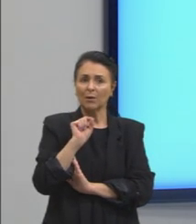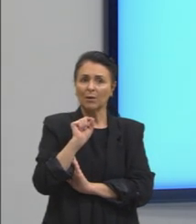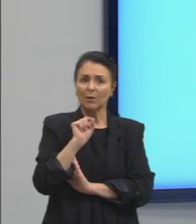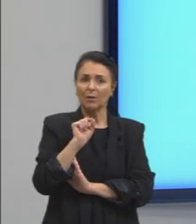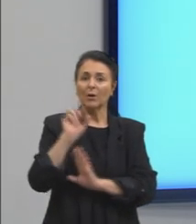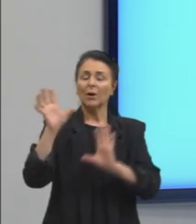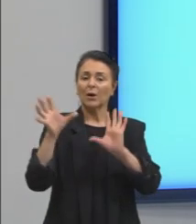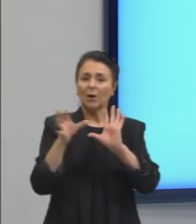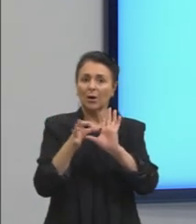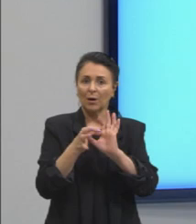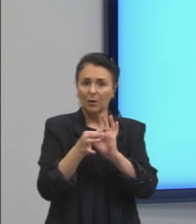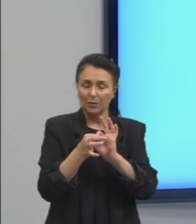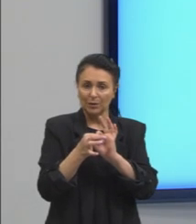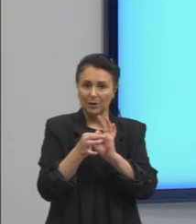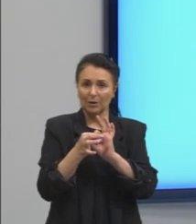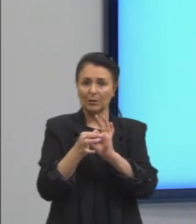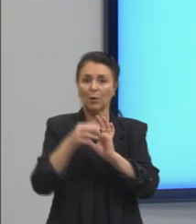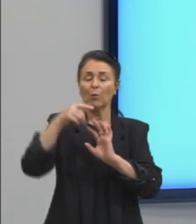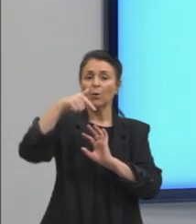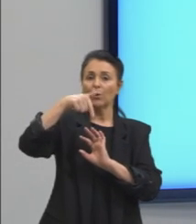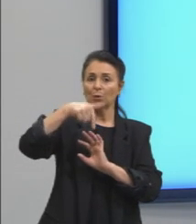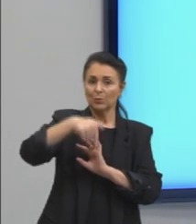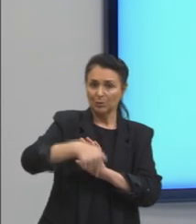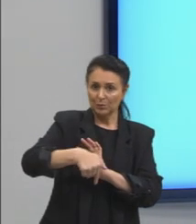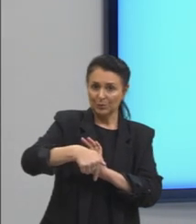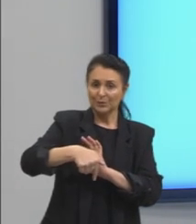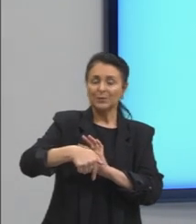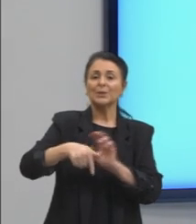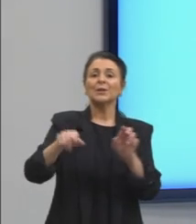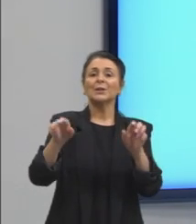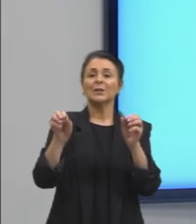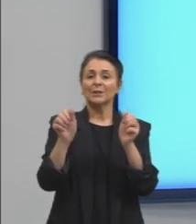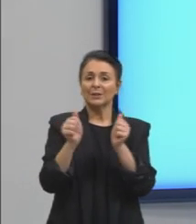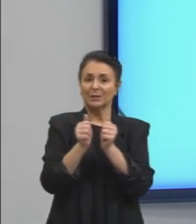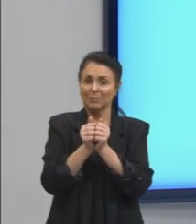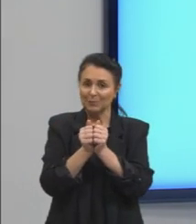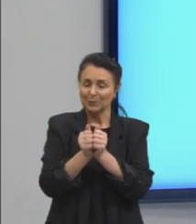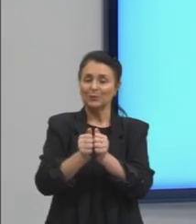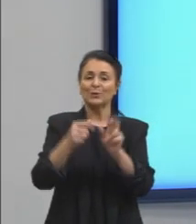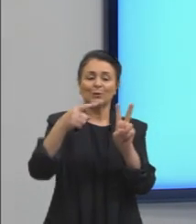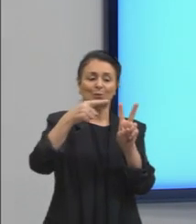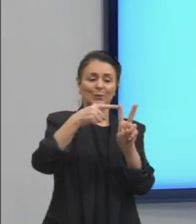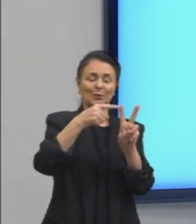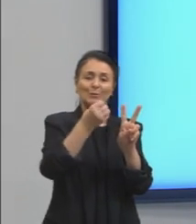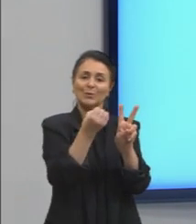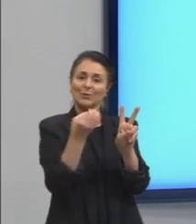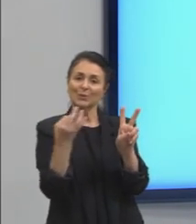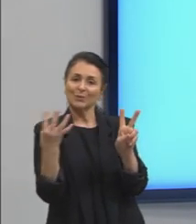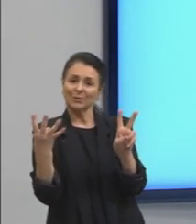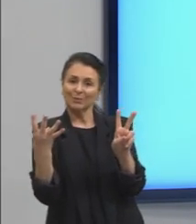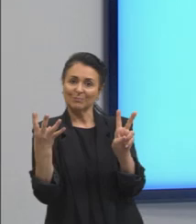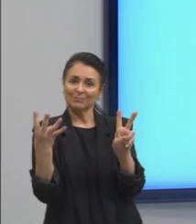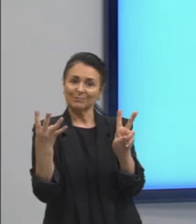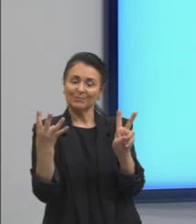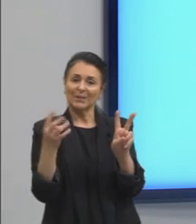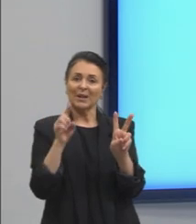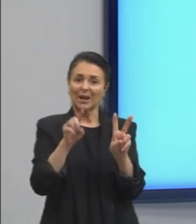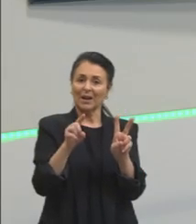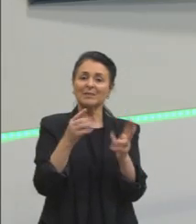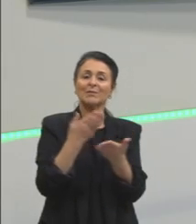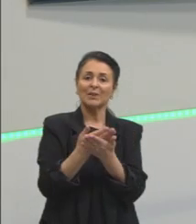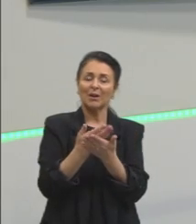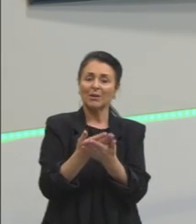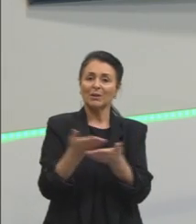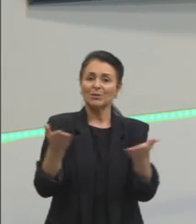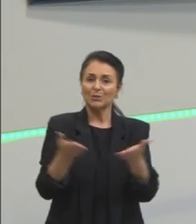e a união entre o conjunto dos números racionais e o conjunto dos números irracionais então gente Essa foi